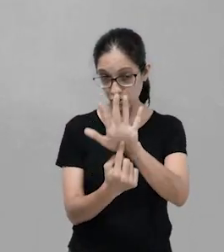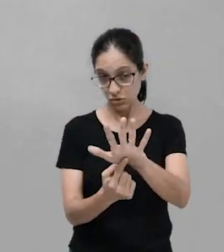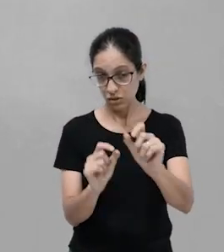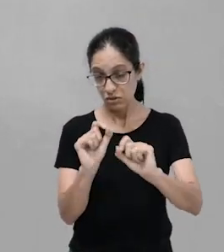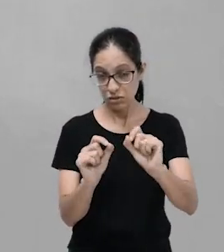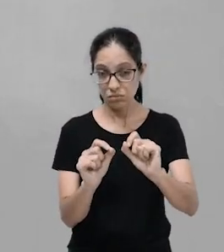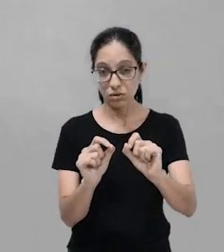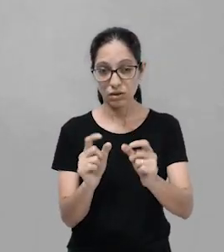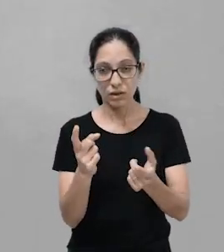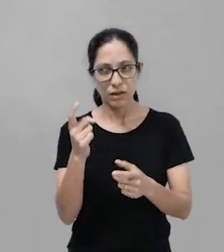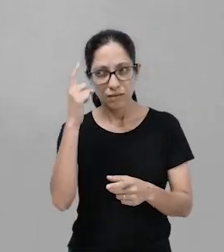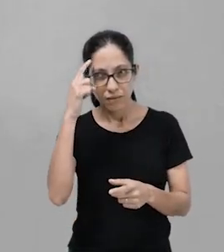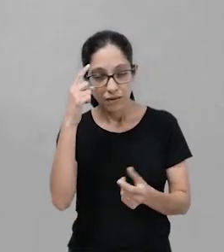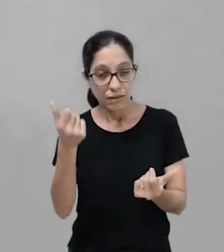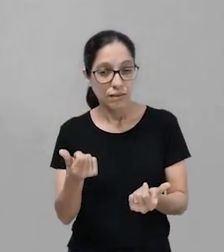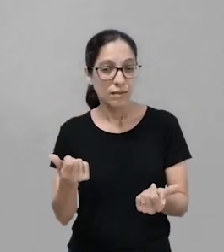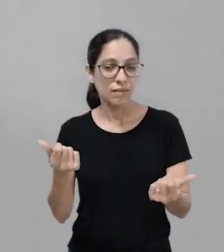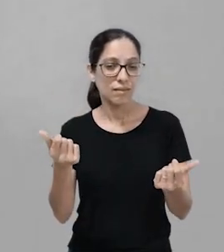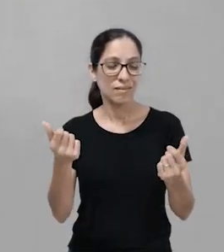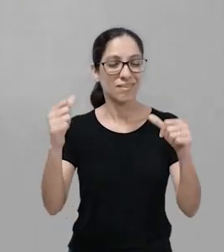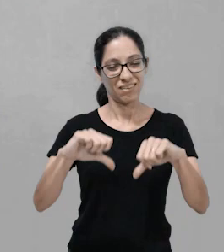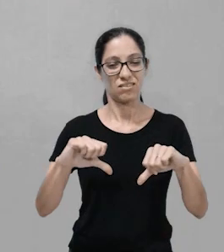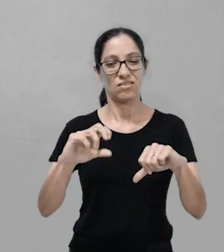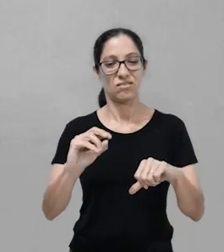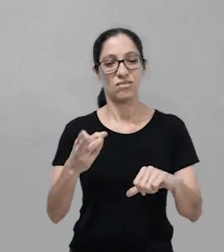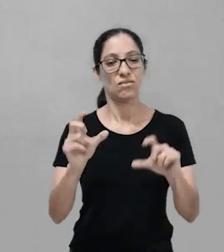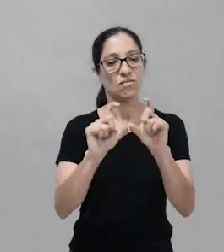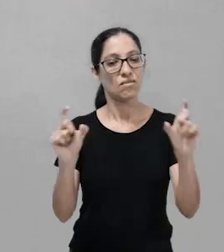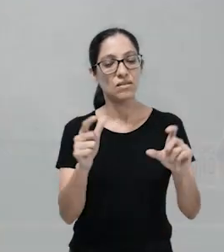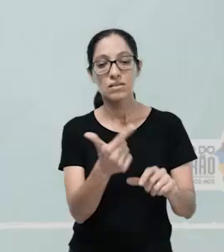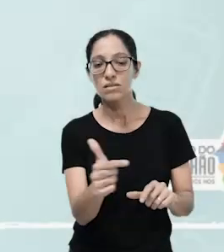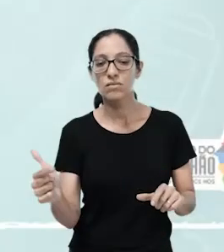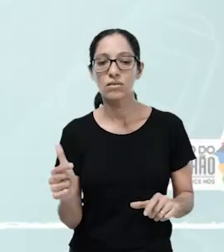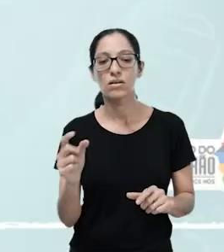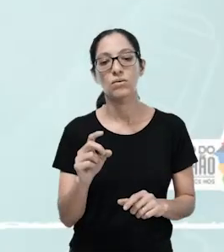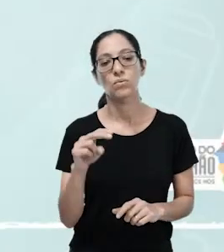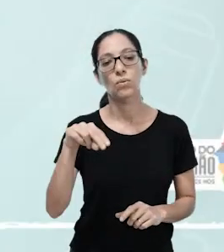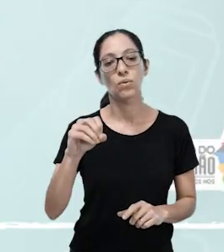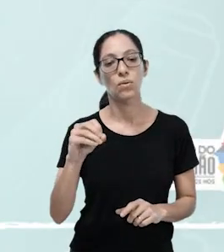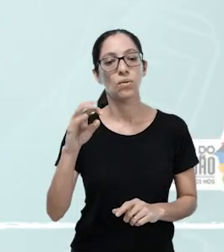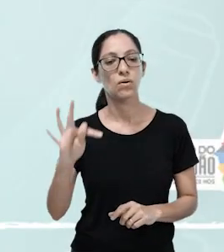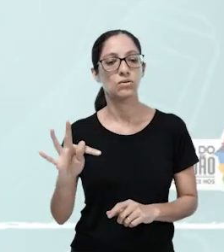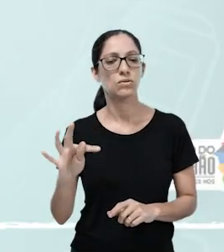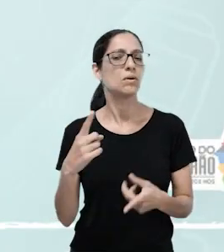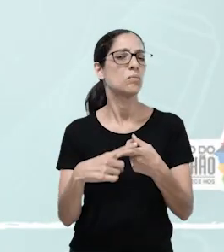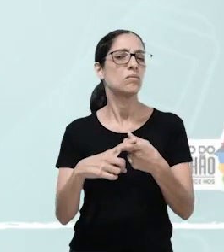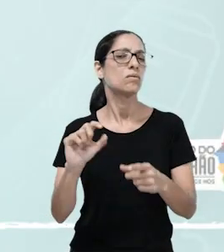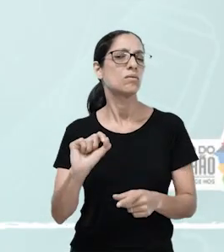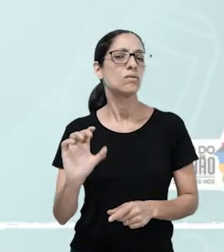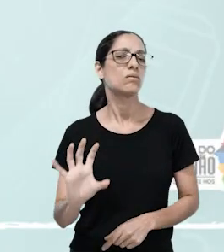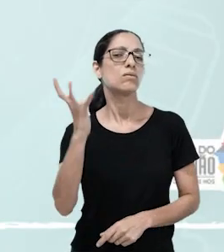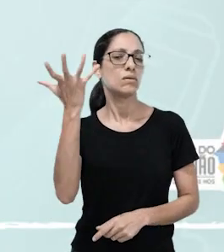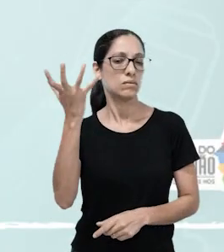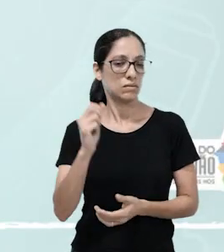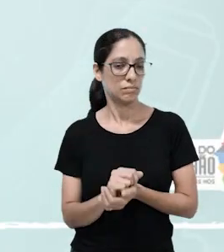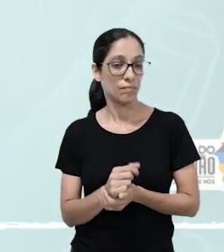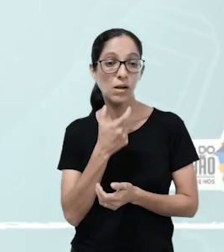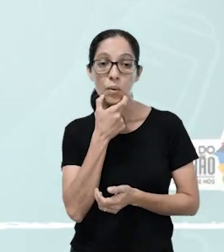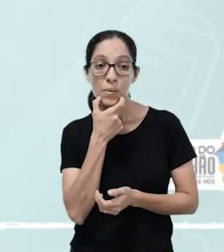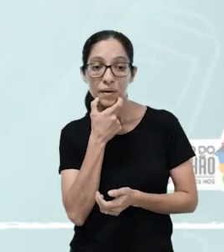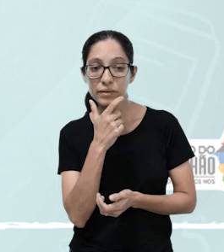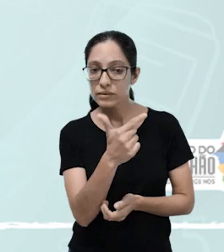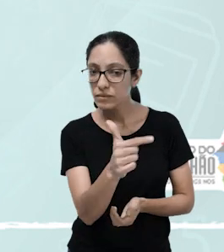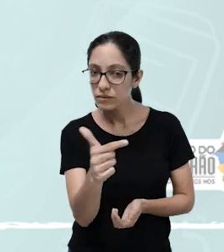negativa, mas em frases que não têm o not. Tá? E aí, relembrando, por que isso acontece? No inglês